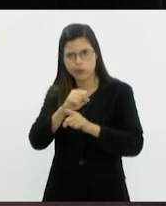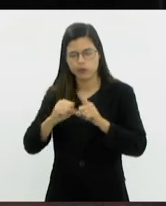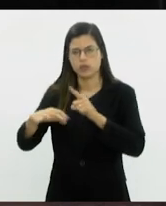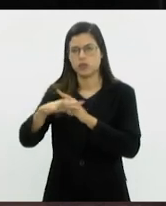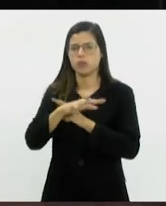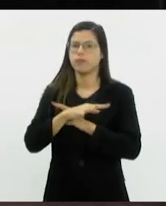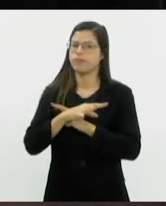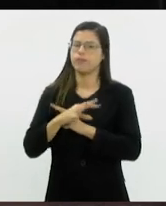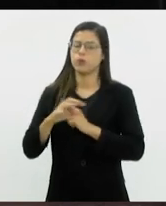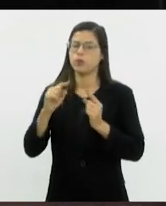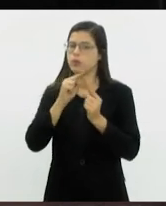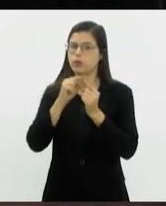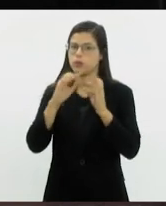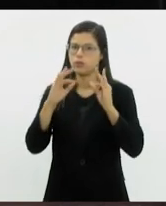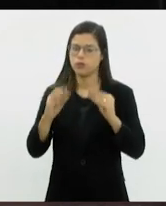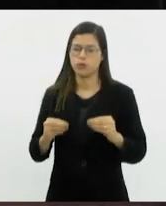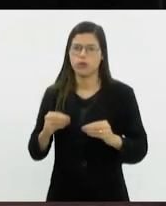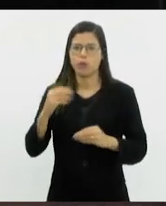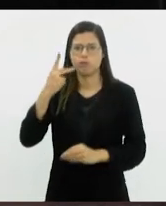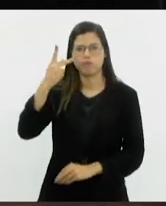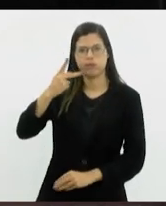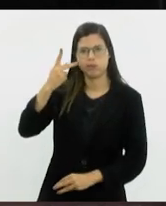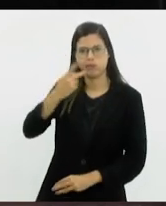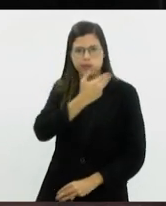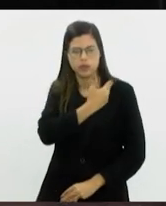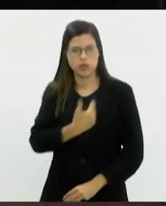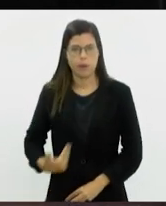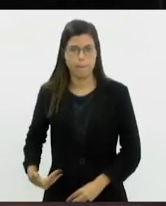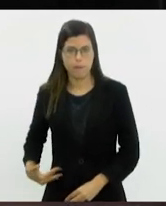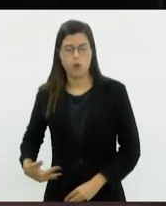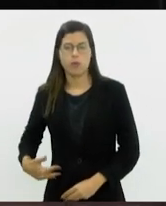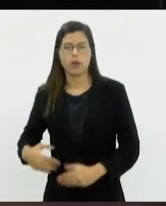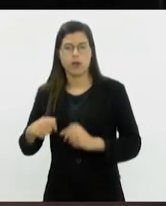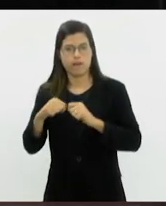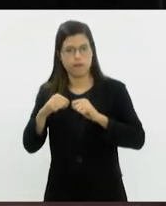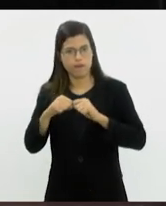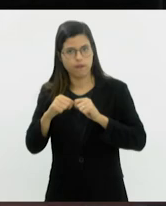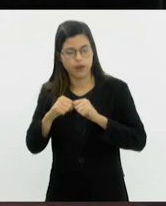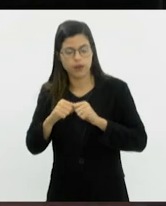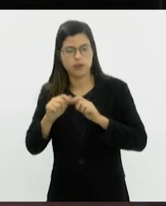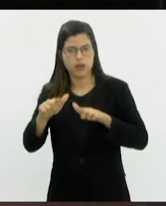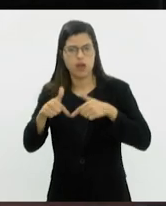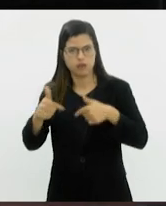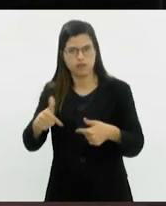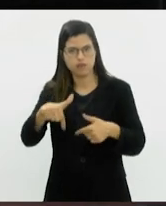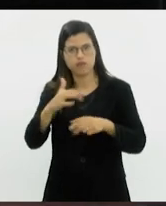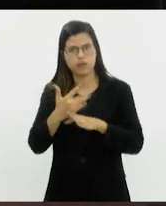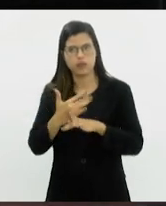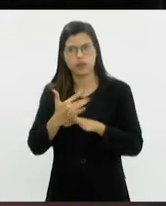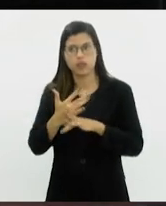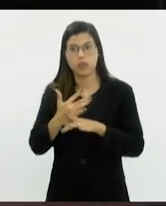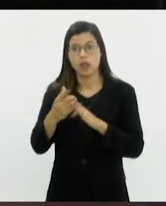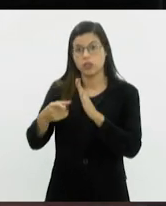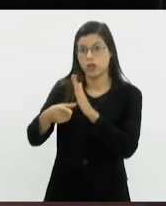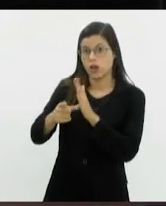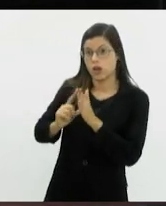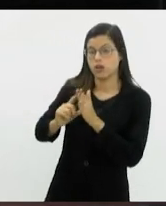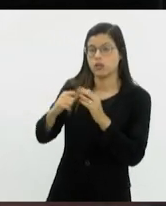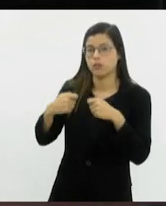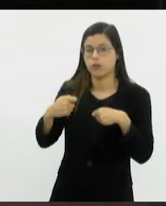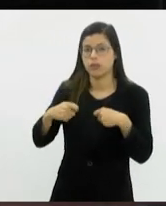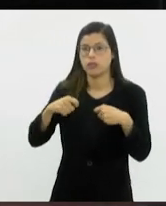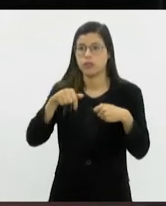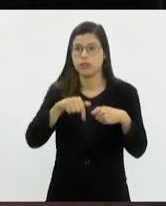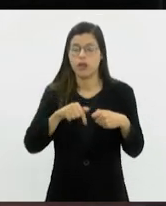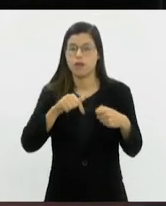toda política pública que fosse ser implementada no município passasse por esse amplo e